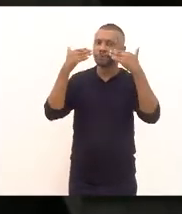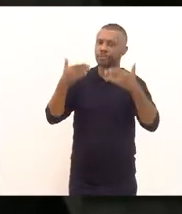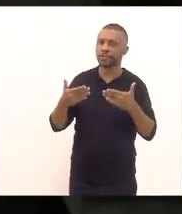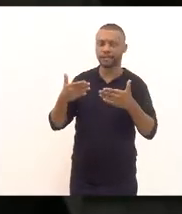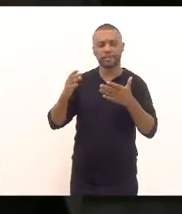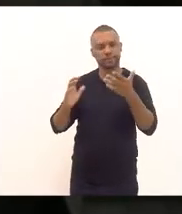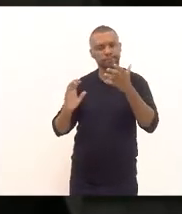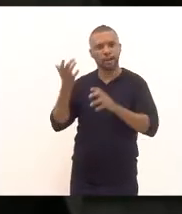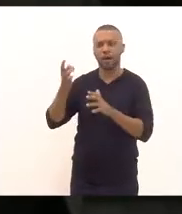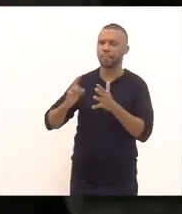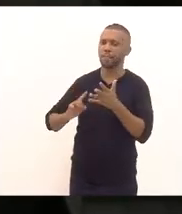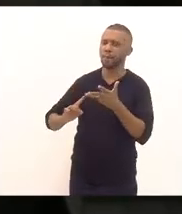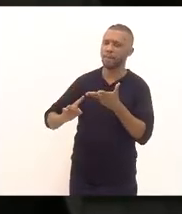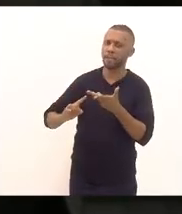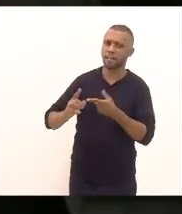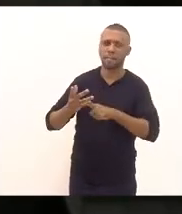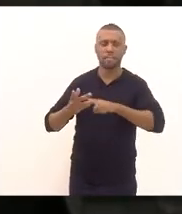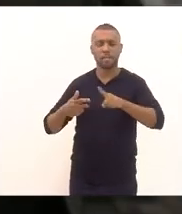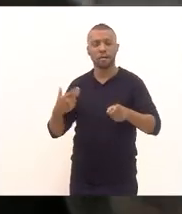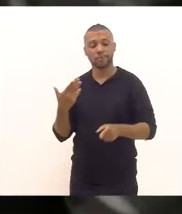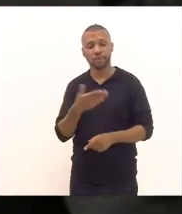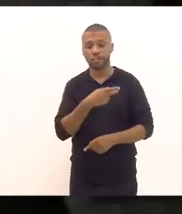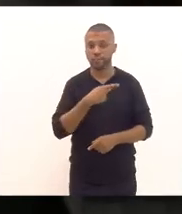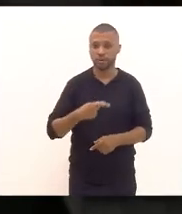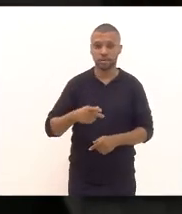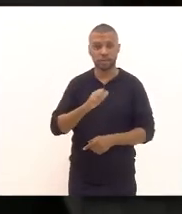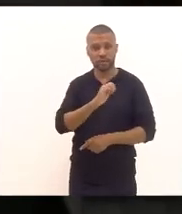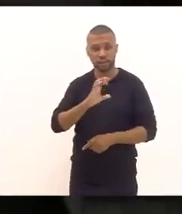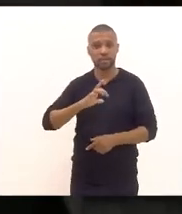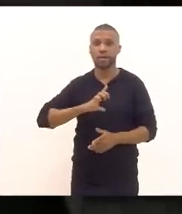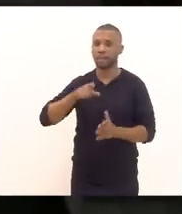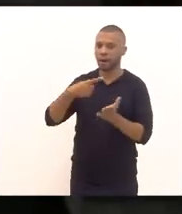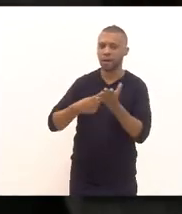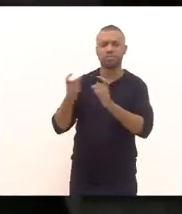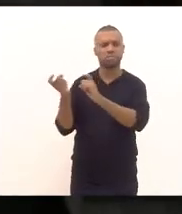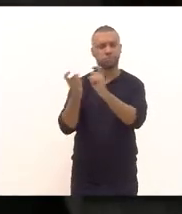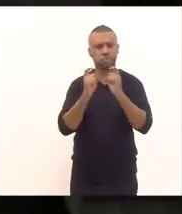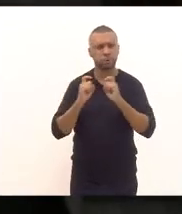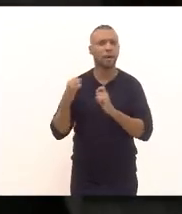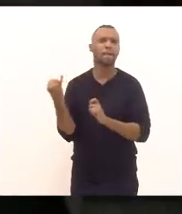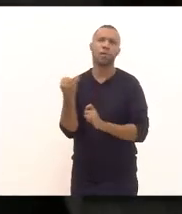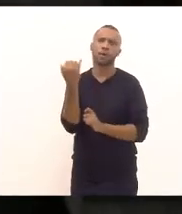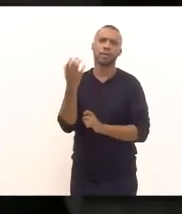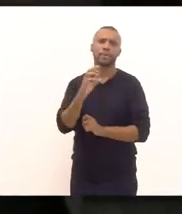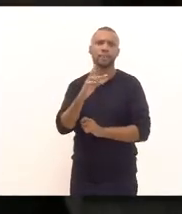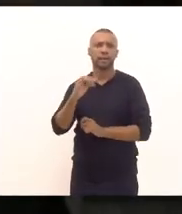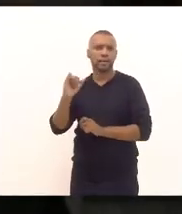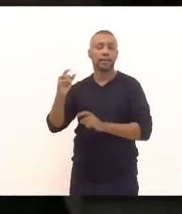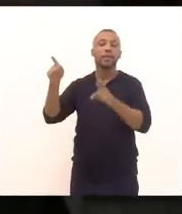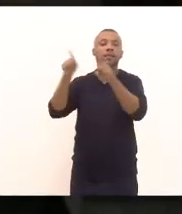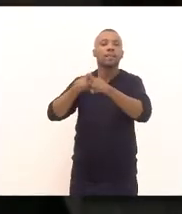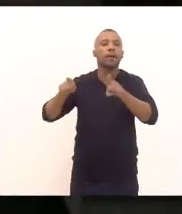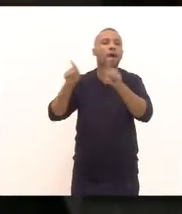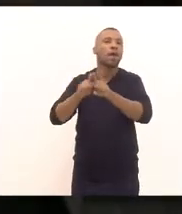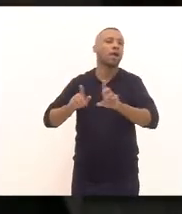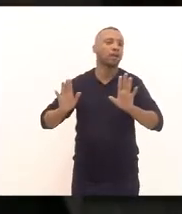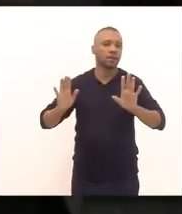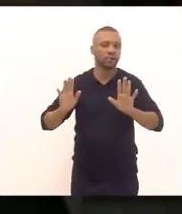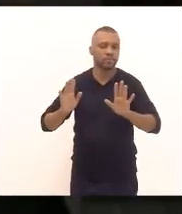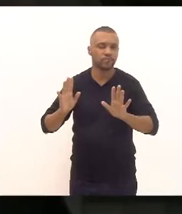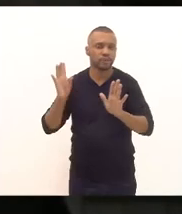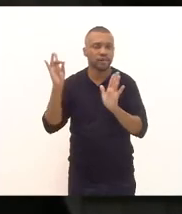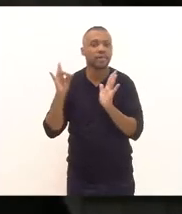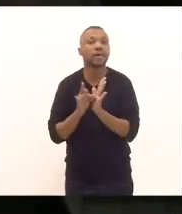que a assembleia tem inclusive o próprio André Ceciliano tem puxado reuniões importantes e a CPI também para discutir essa matéria Então na verdade